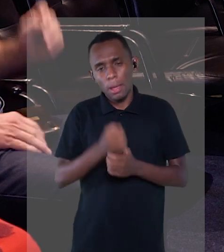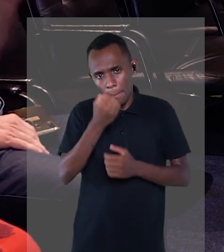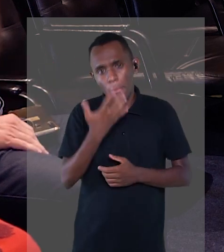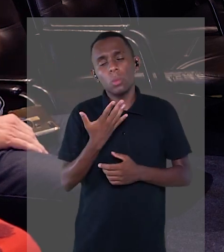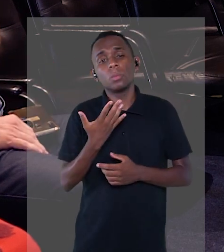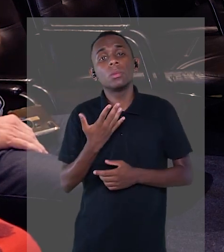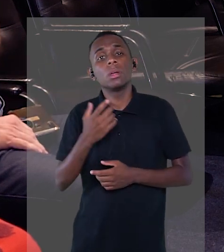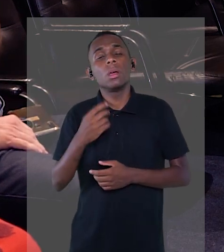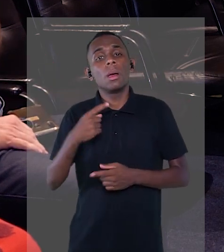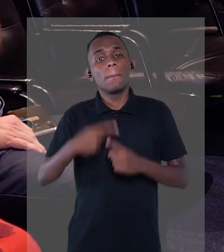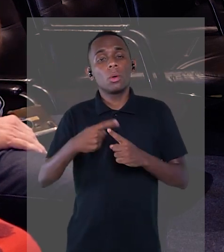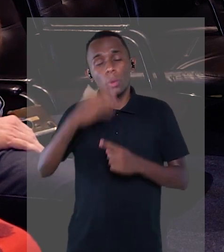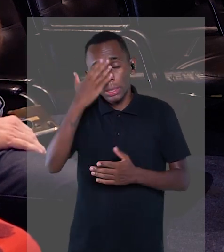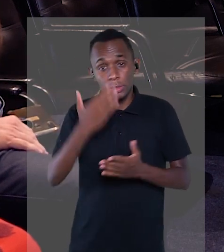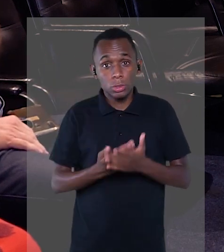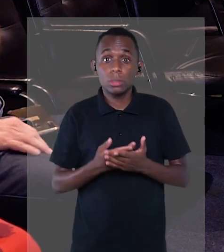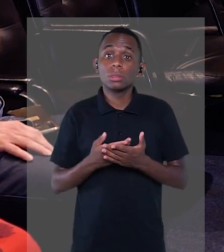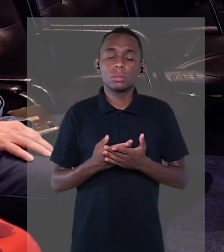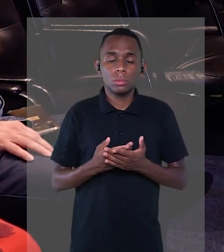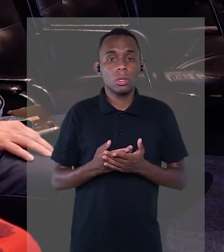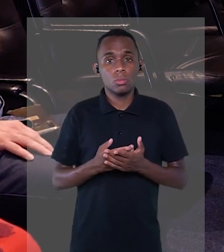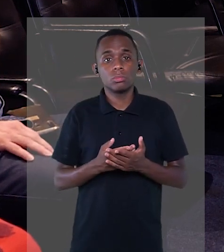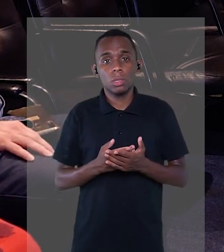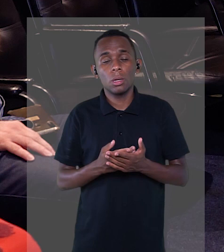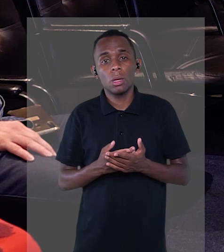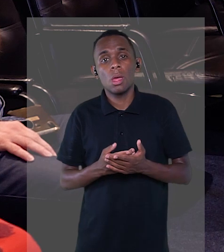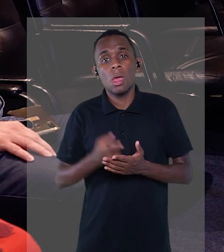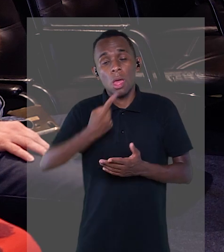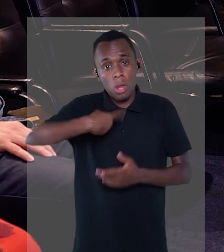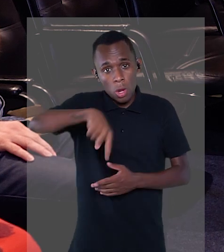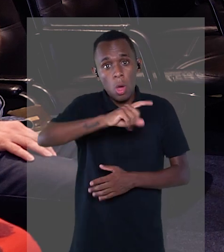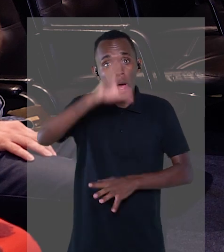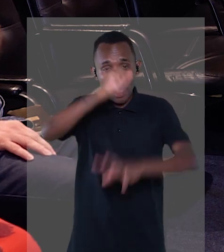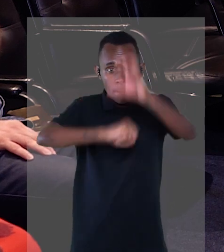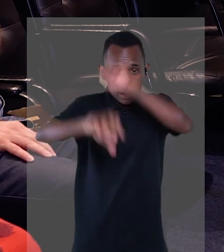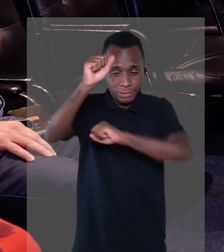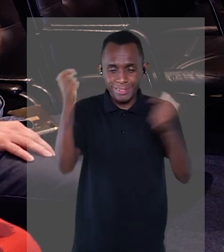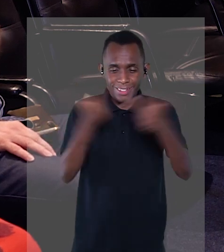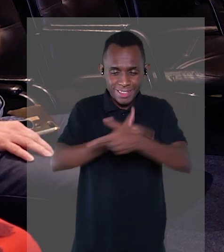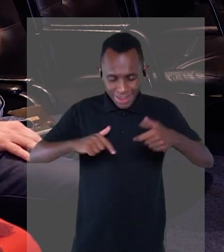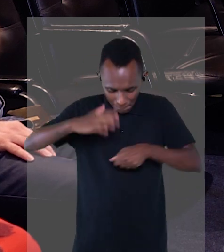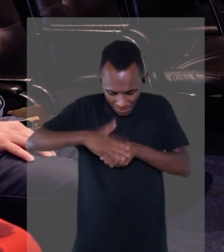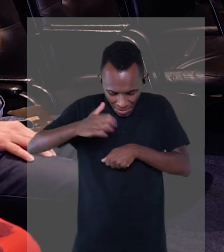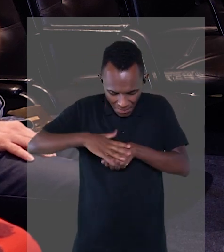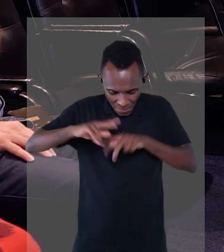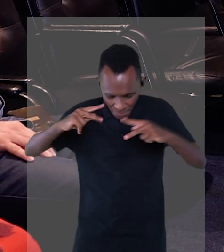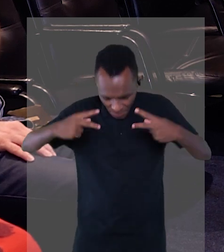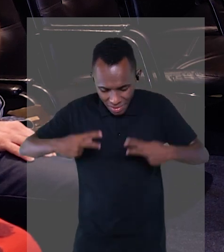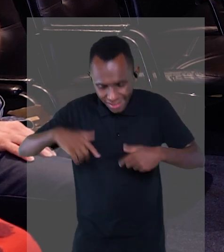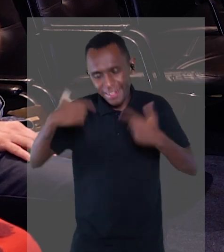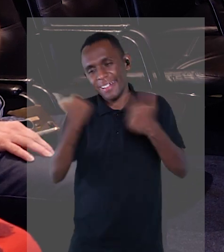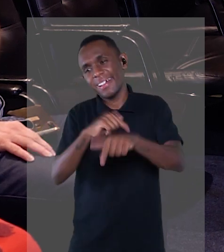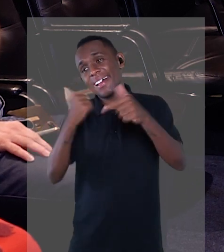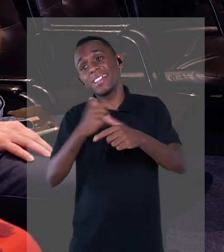parte de uma coisa muito boa na vida, que é a gente aprender a rir da gente mesmo e das mazelas da